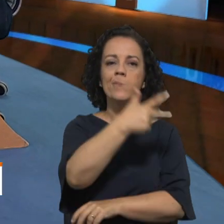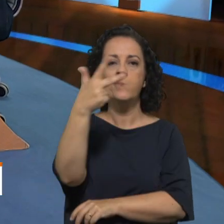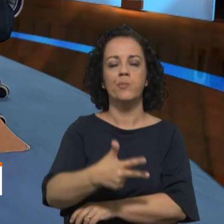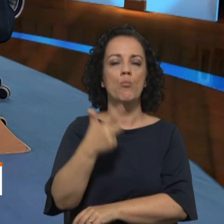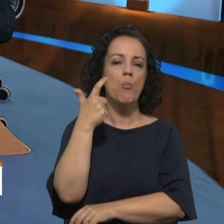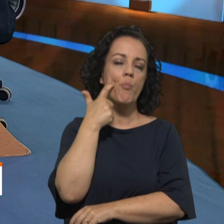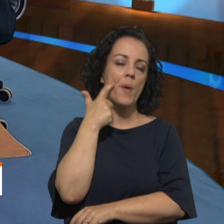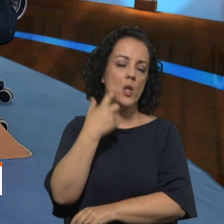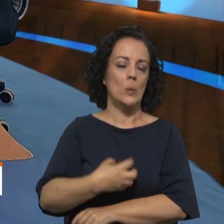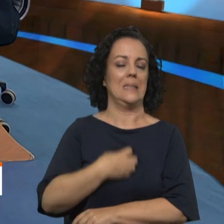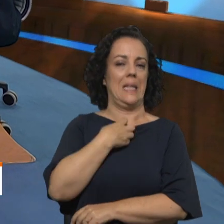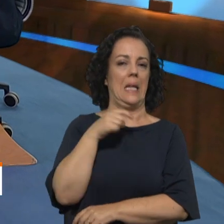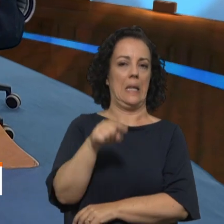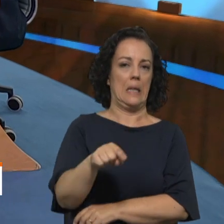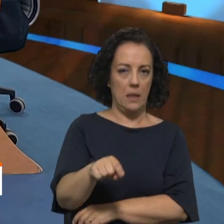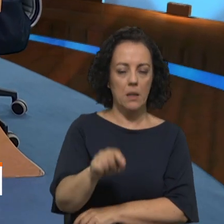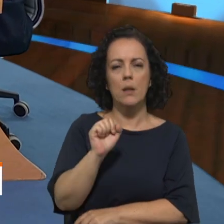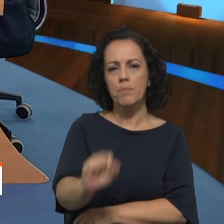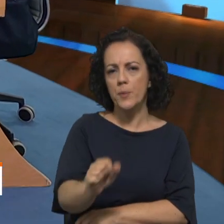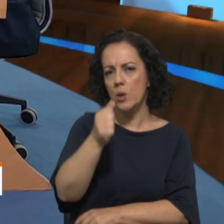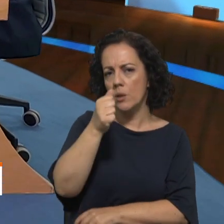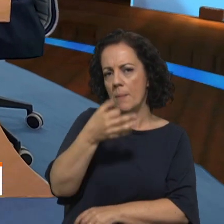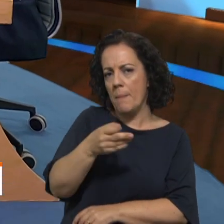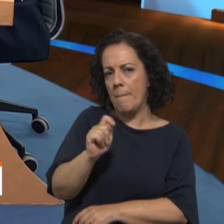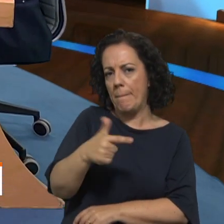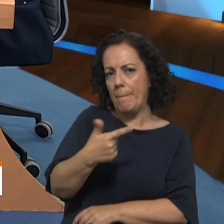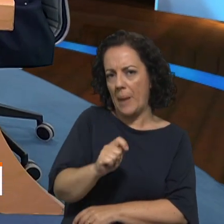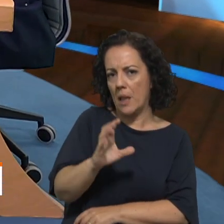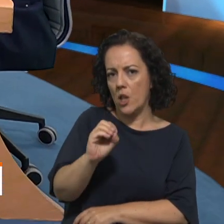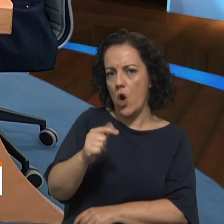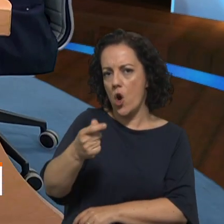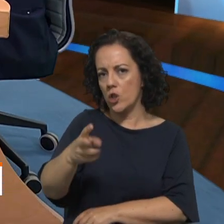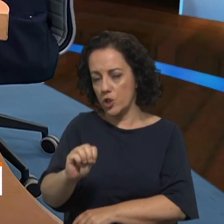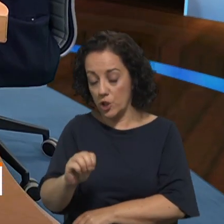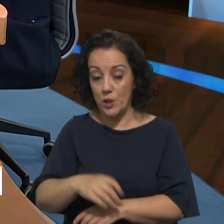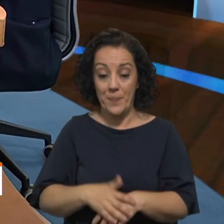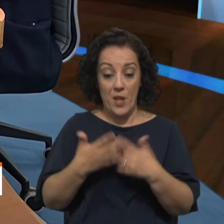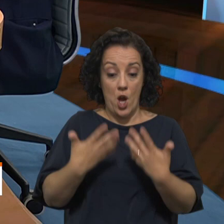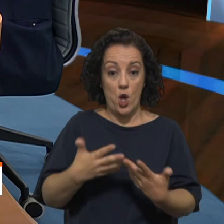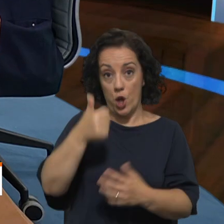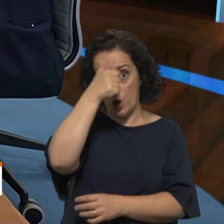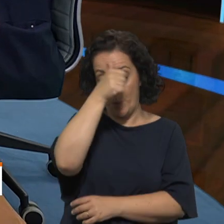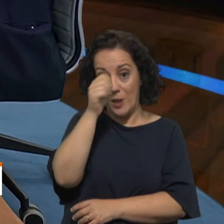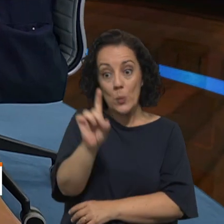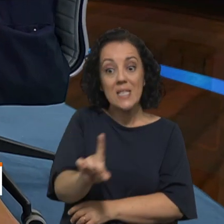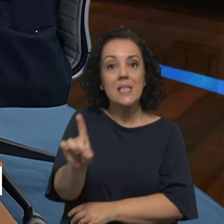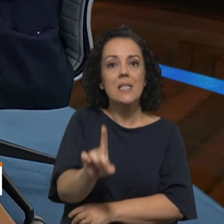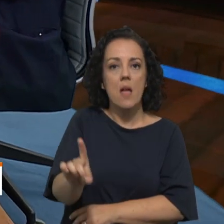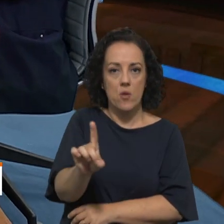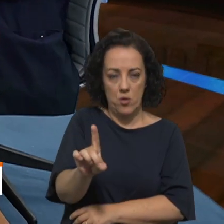como lhe chama a liturgia. E estamos no 6º domingo e